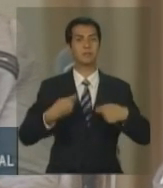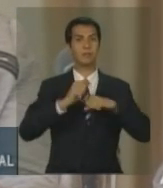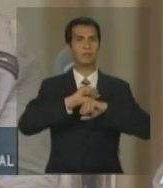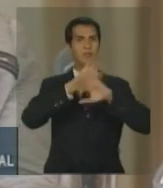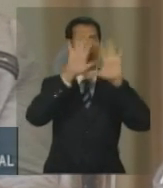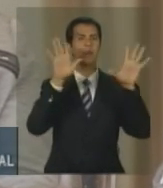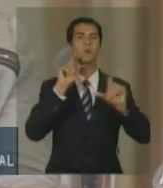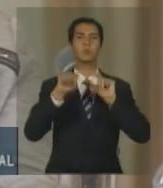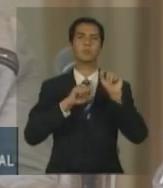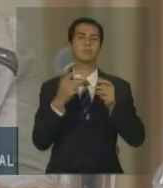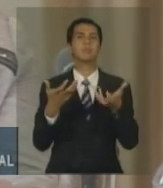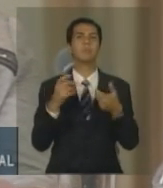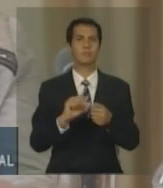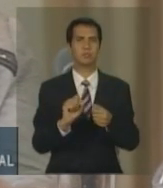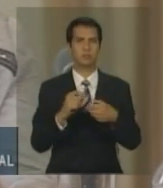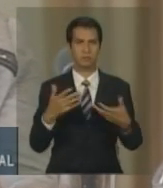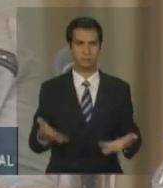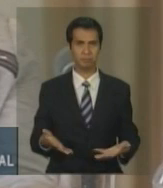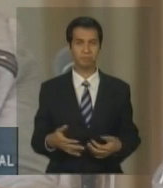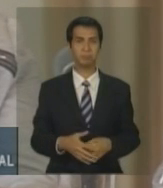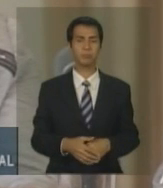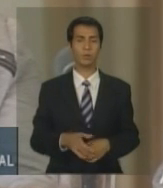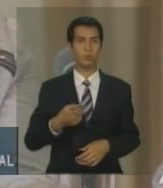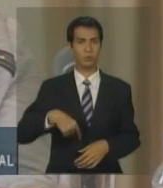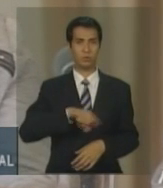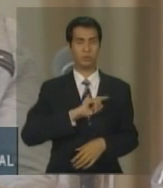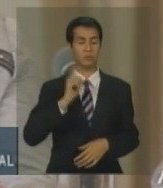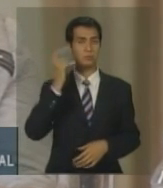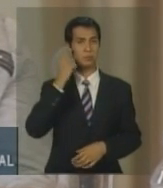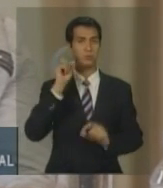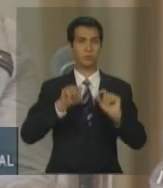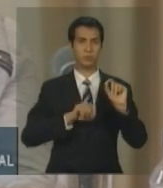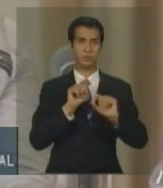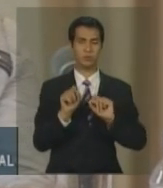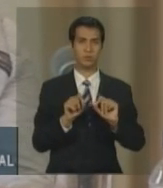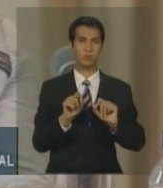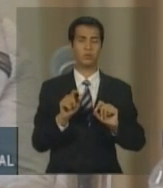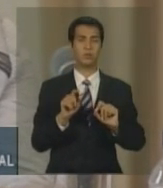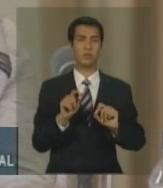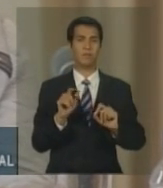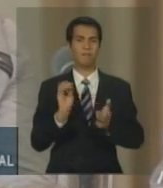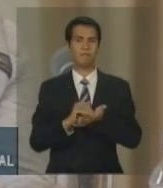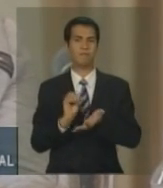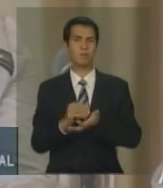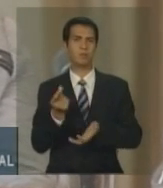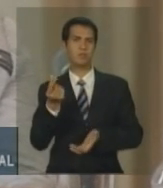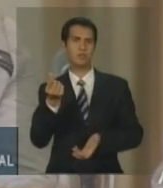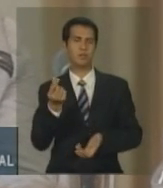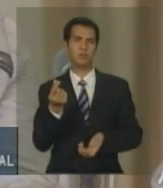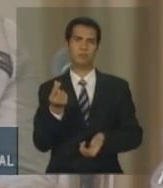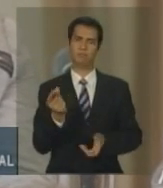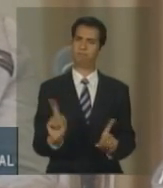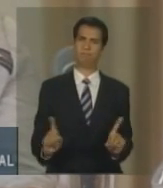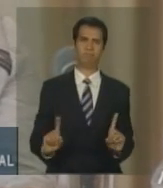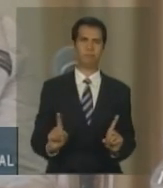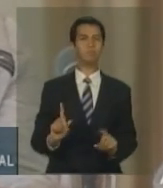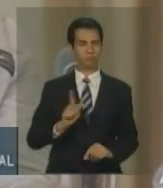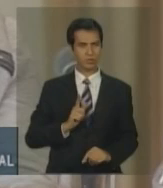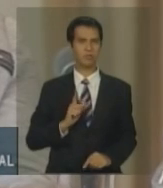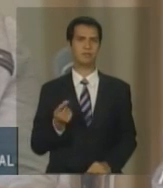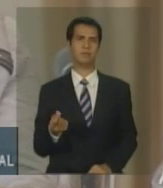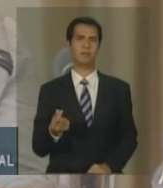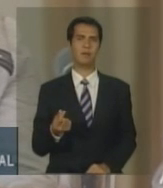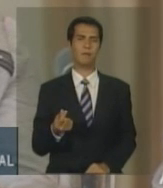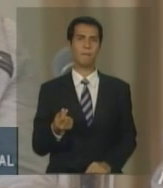adotar. Nós não achamos que a questão, vou repetir, é falta de dinheiro. Nós achamos que a